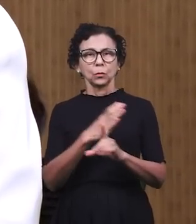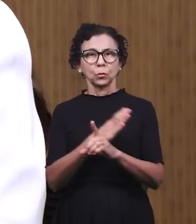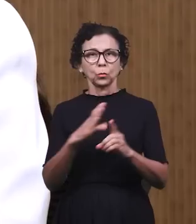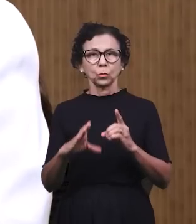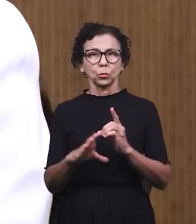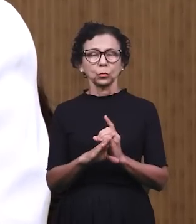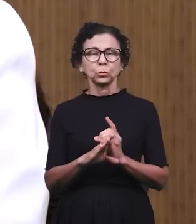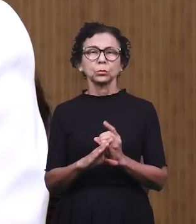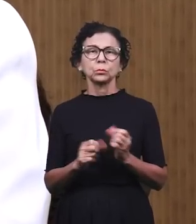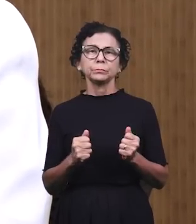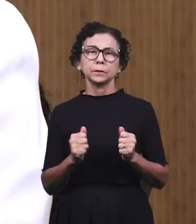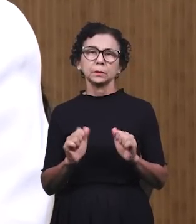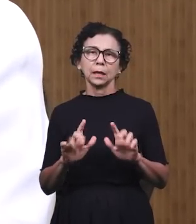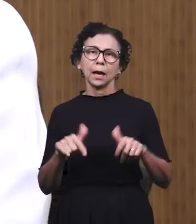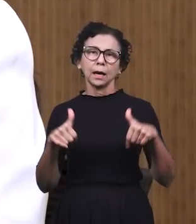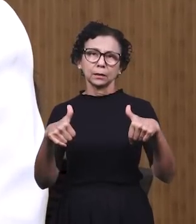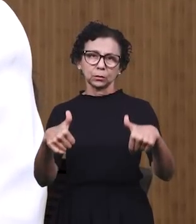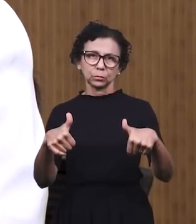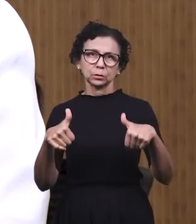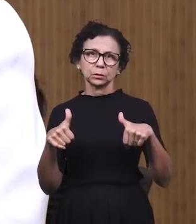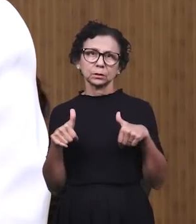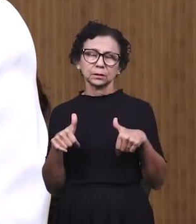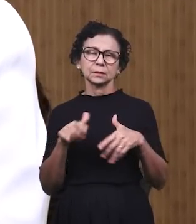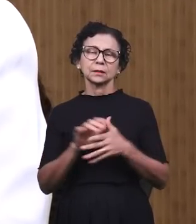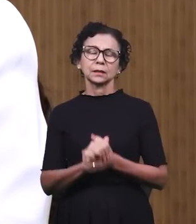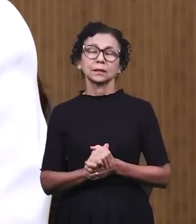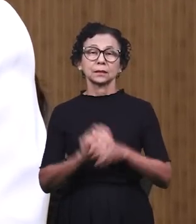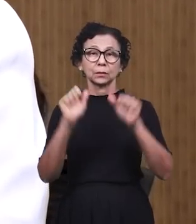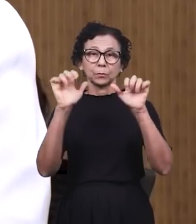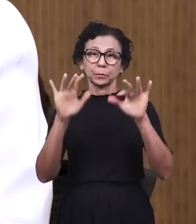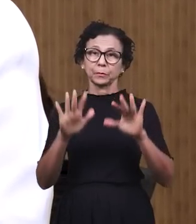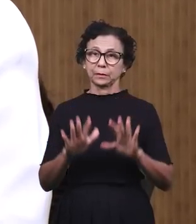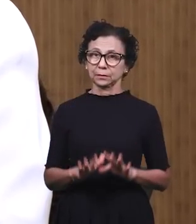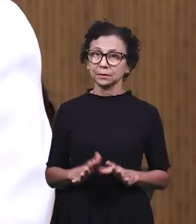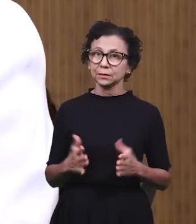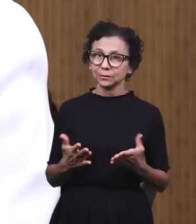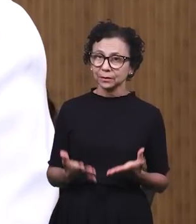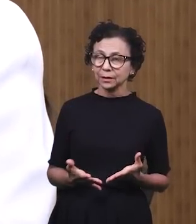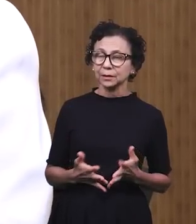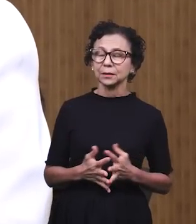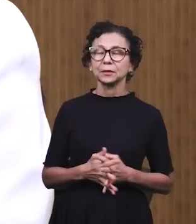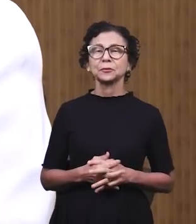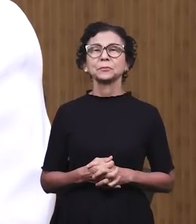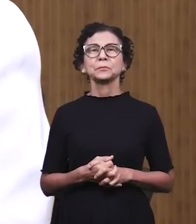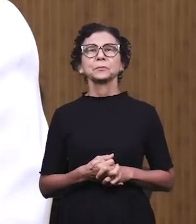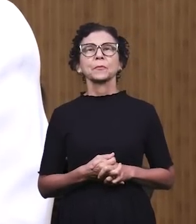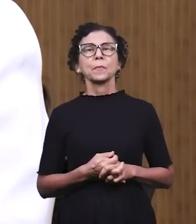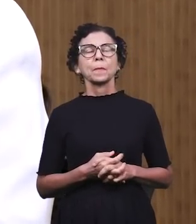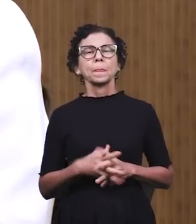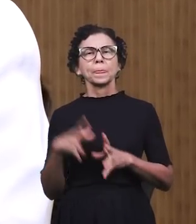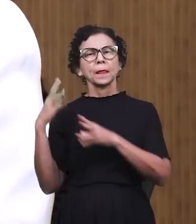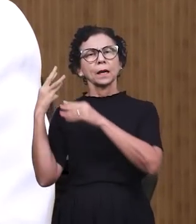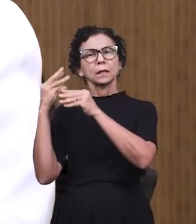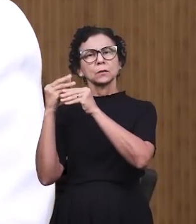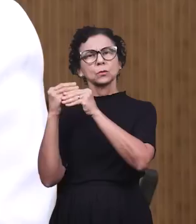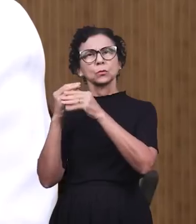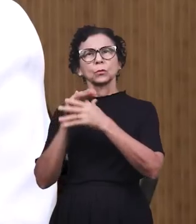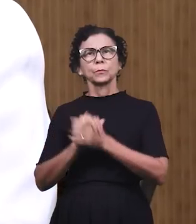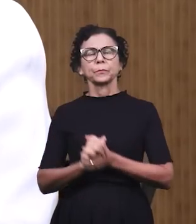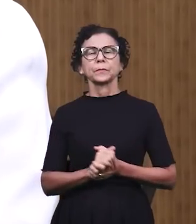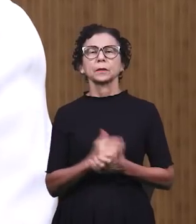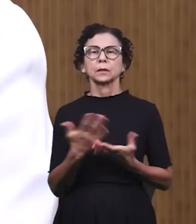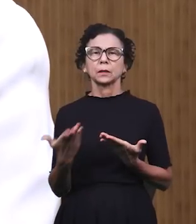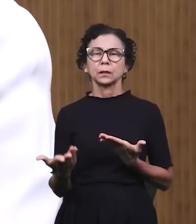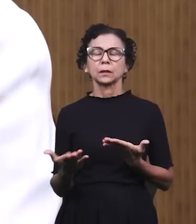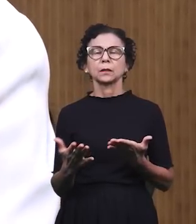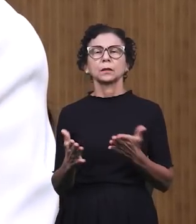Culto, que é uma bênção, que é aquilo que nós, servos de Deus, vivemos todos os dias, que nós, fazendo um breve resumo,